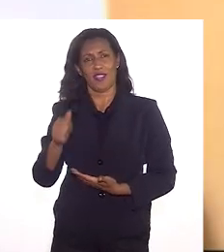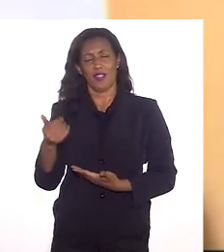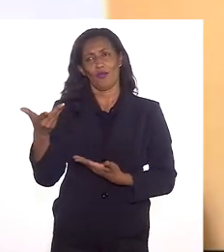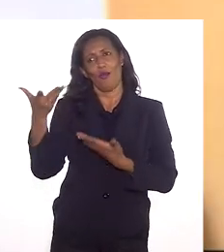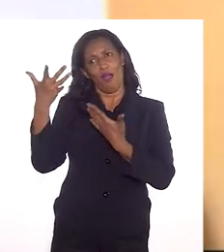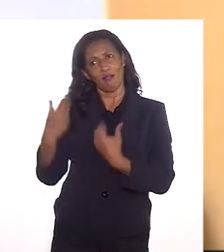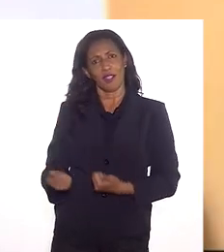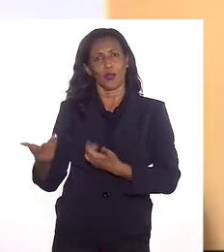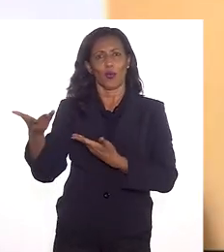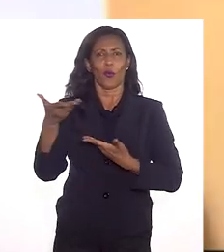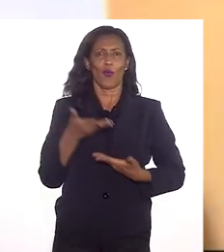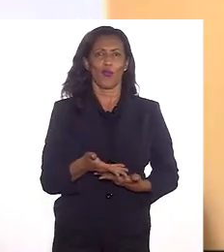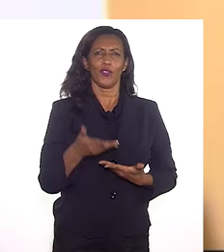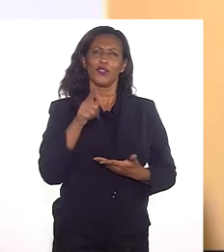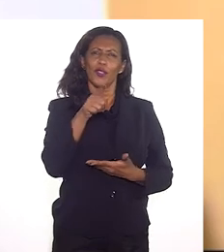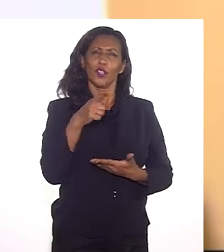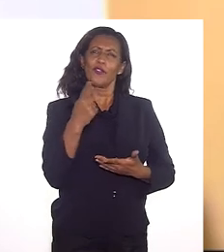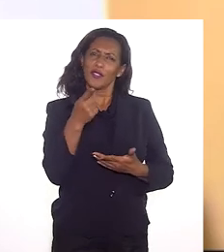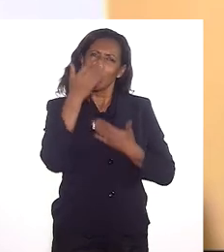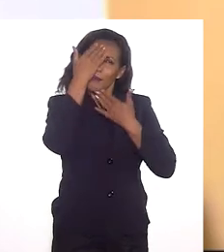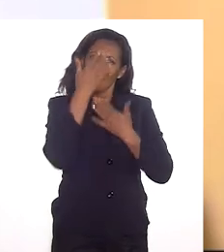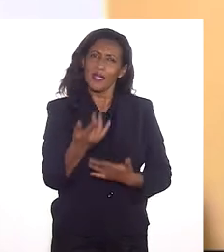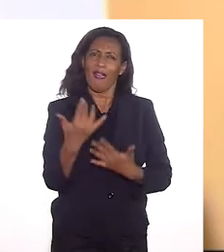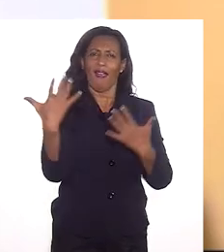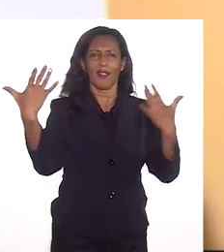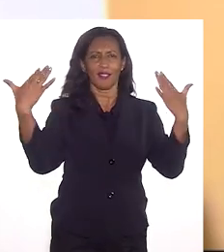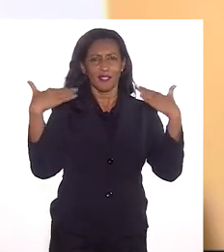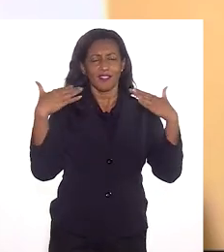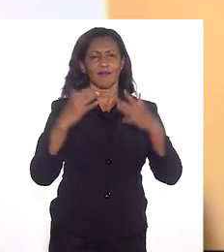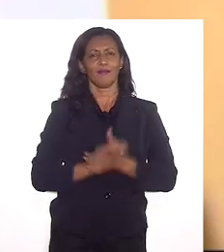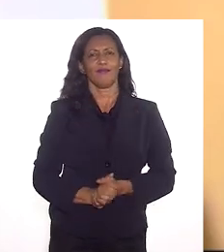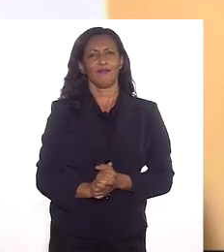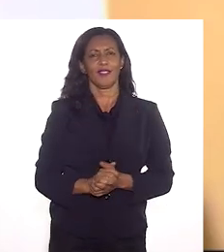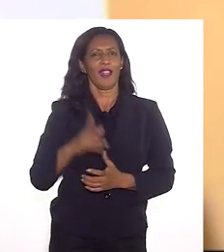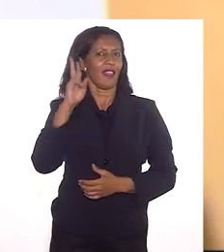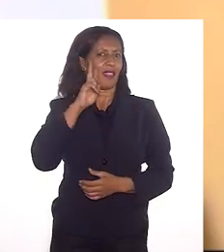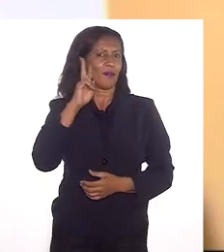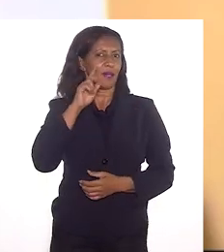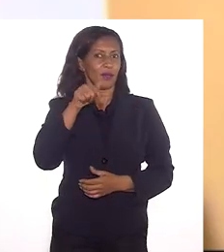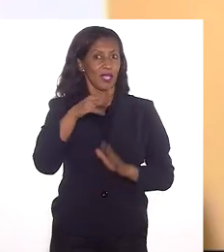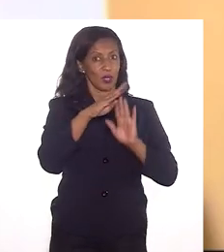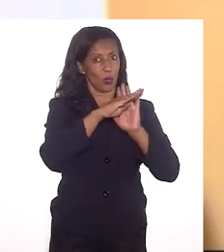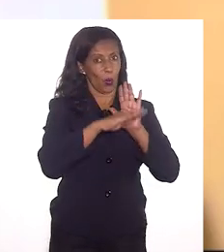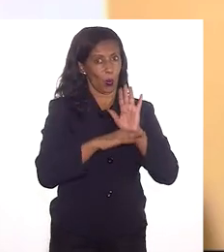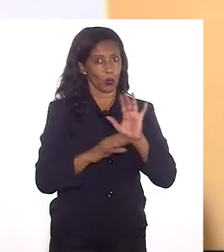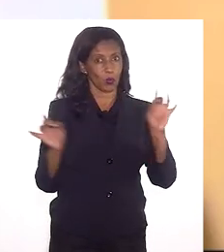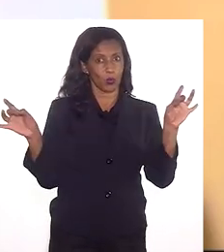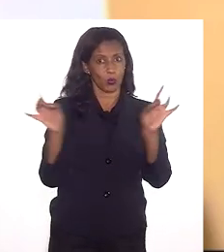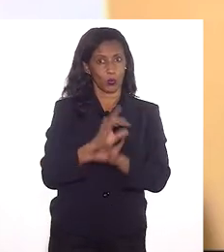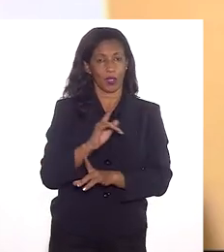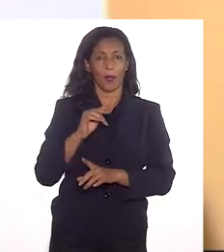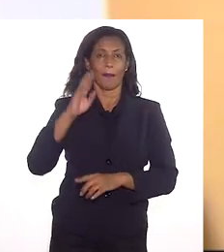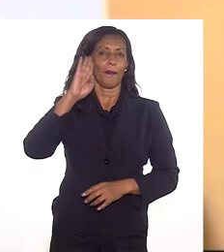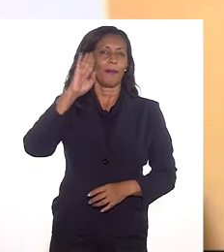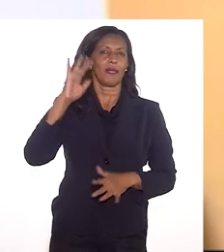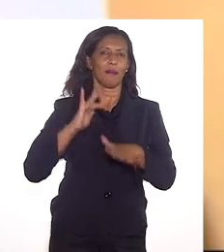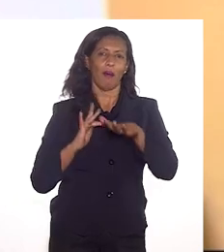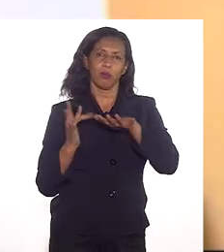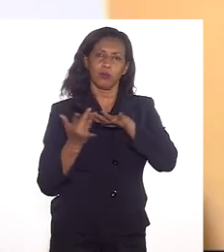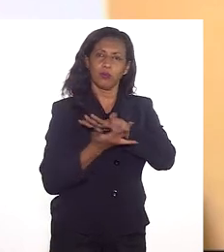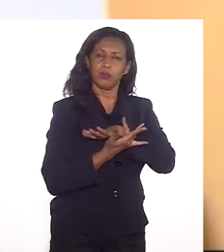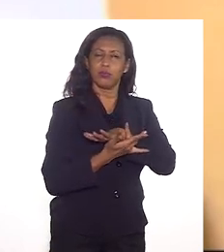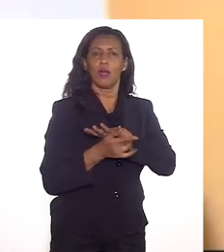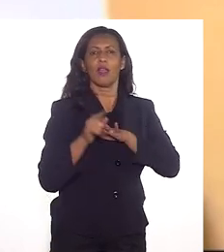Obrigada, Rodrigo, por ter aceitado o convite de estar aqui conosco. E obrigada a você, telespectador, que acompanhou a gente até agora. Lembrando que esse conteúdo também está disponível